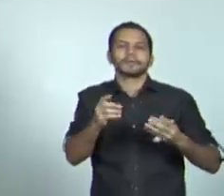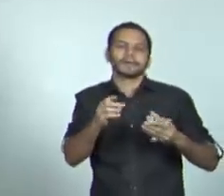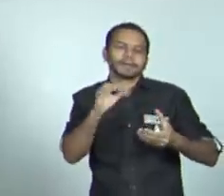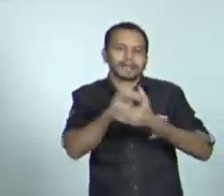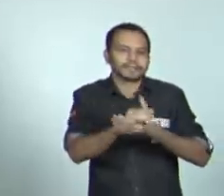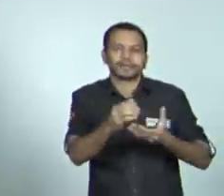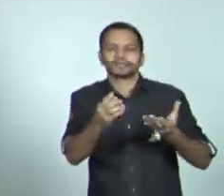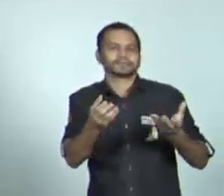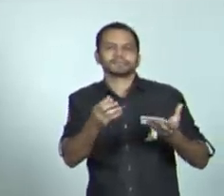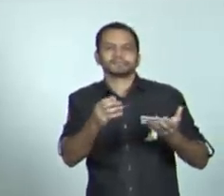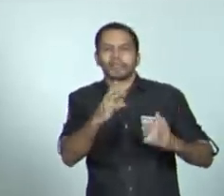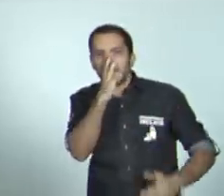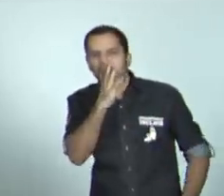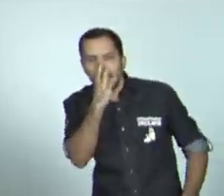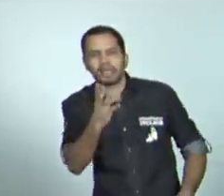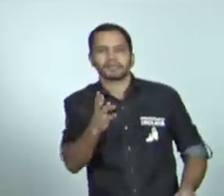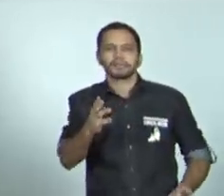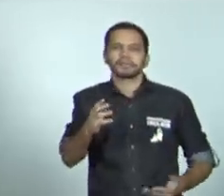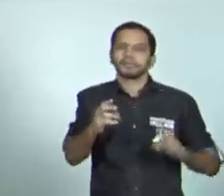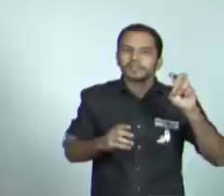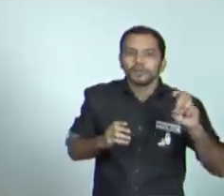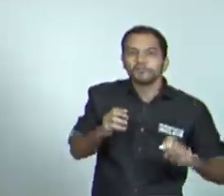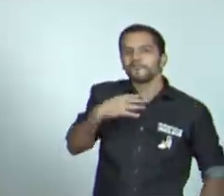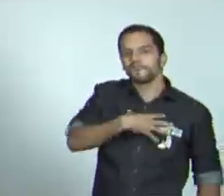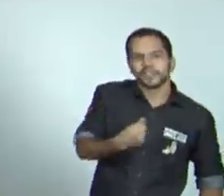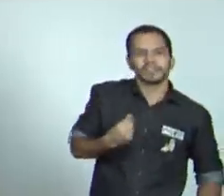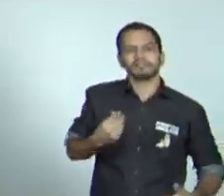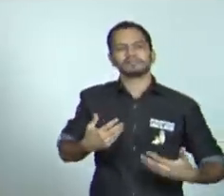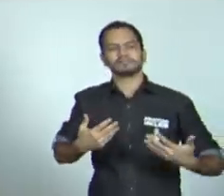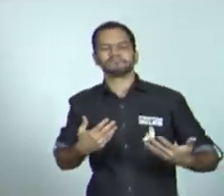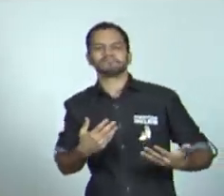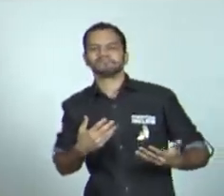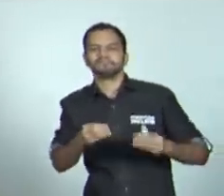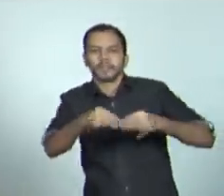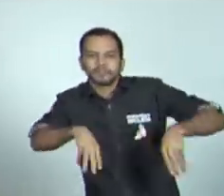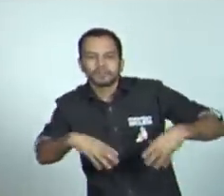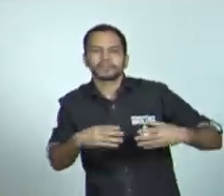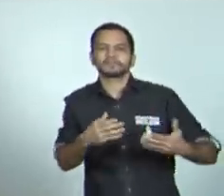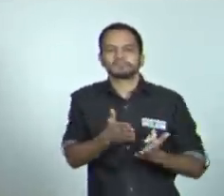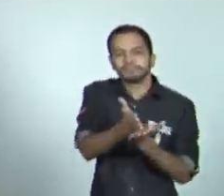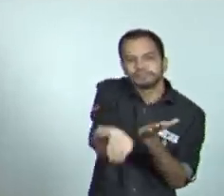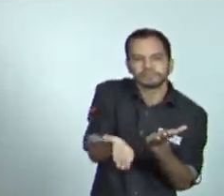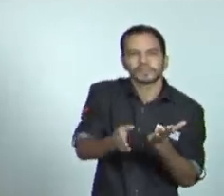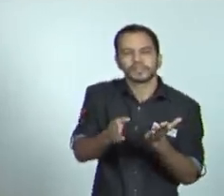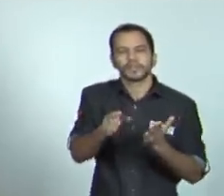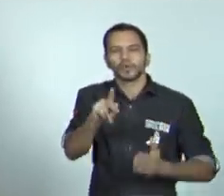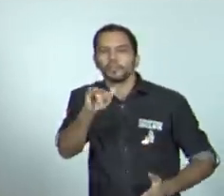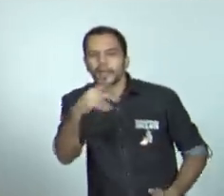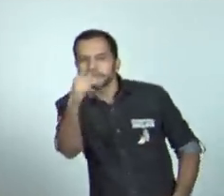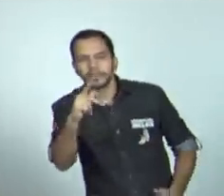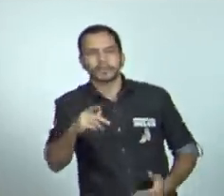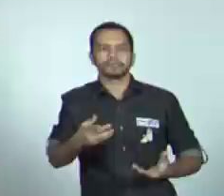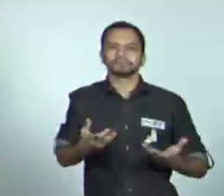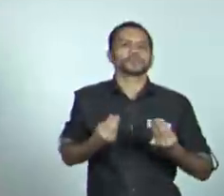filho qual o tamanho essa hoje e a situação que o teu pai está vivendo qual é a tua ameaça hoje eu